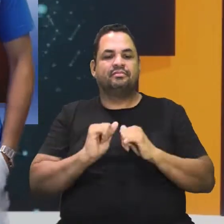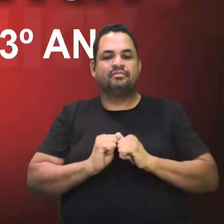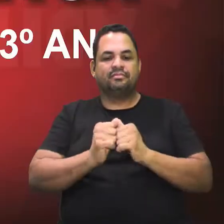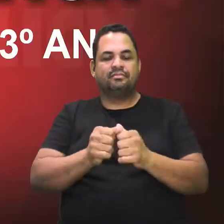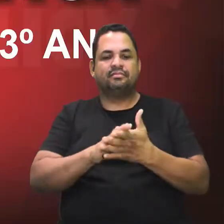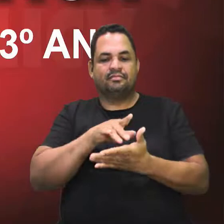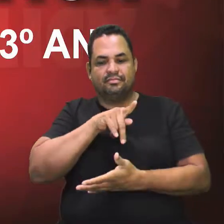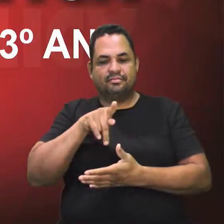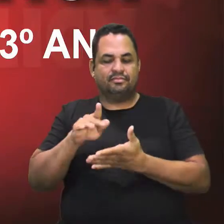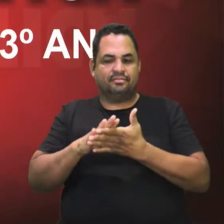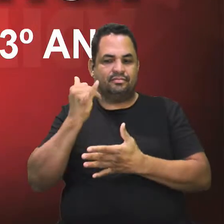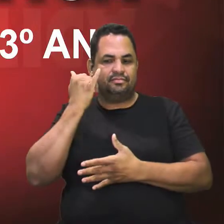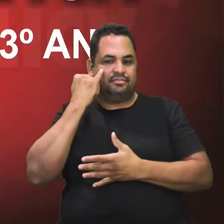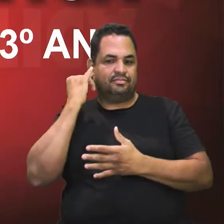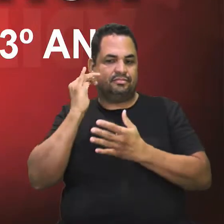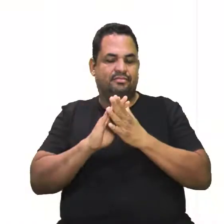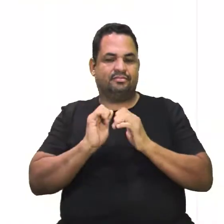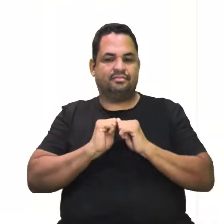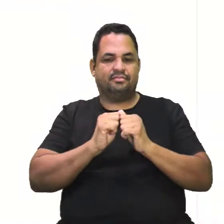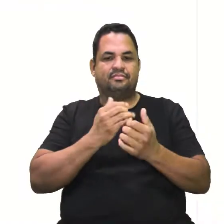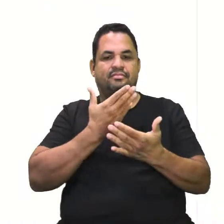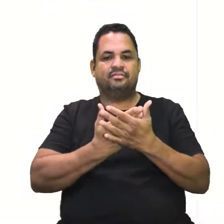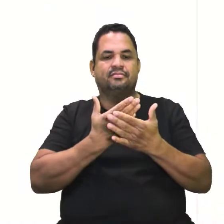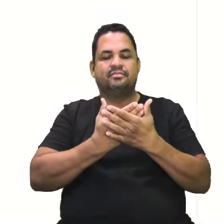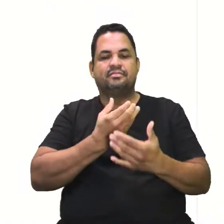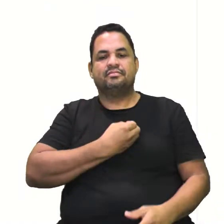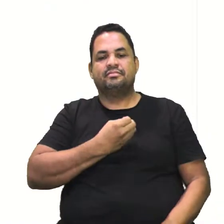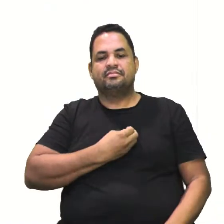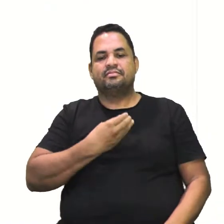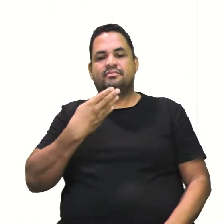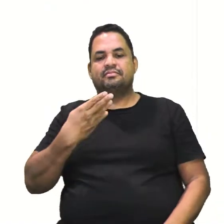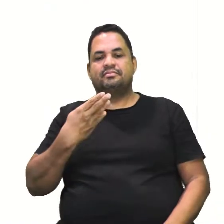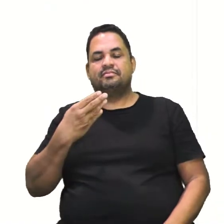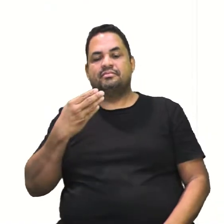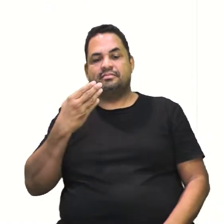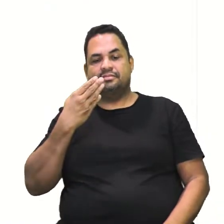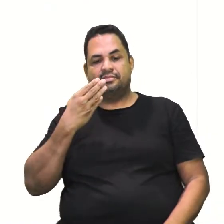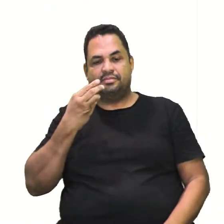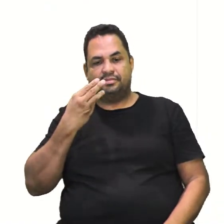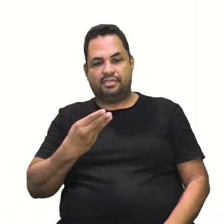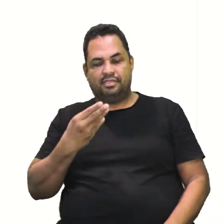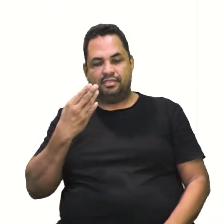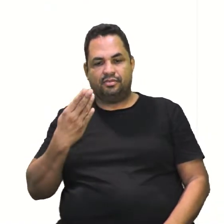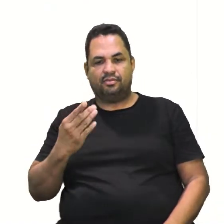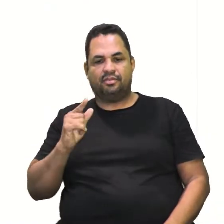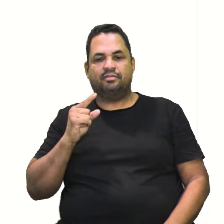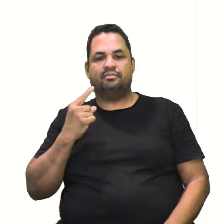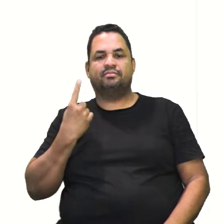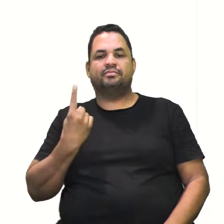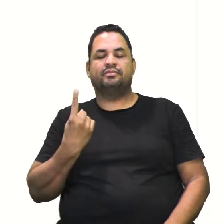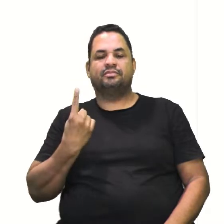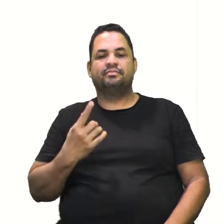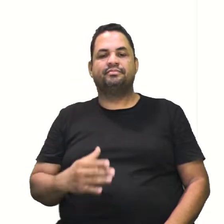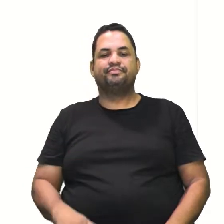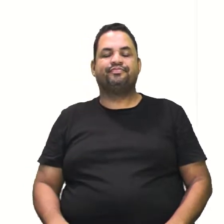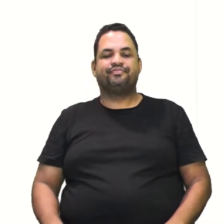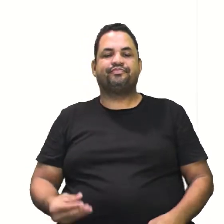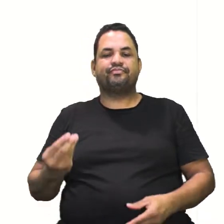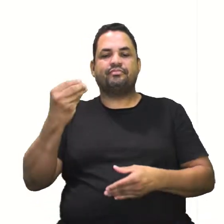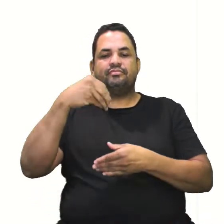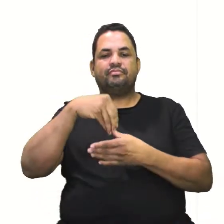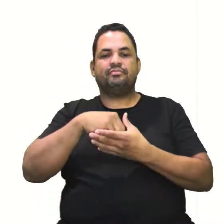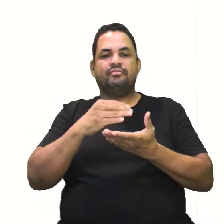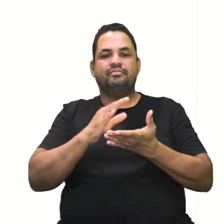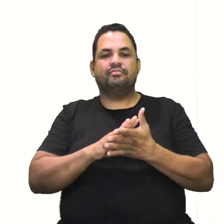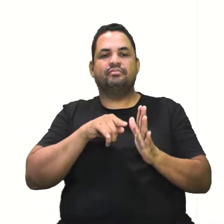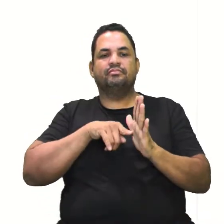junto, professor Sâmio? Vem com a gente, aula 34.1, onde a gente já se encontra na parte 4 de cônicas, dentro da